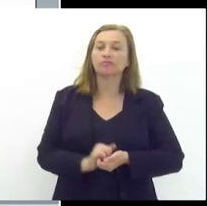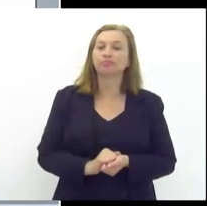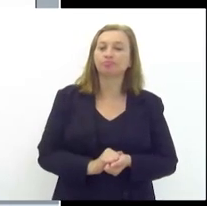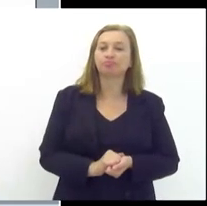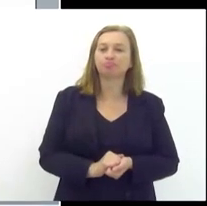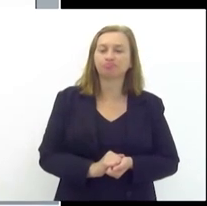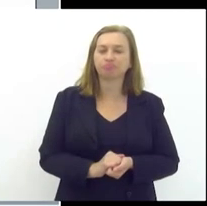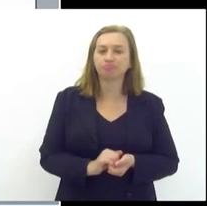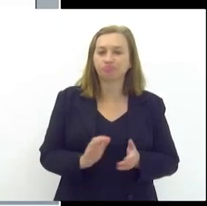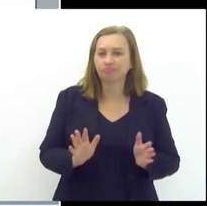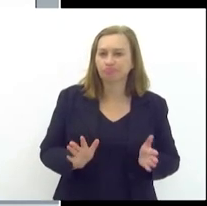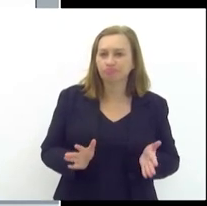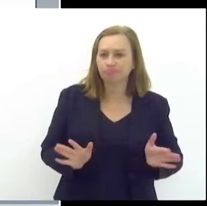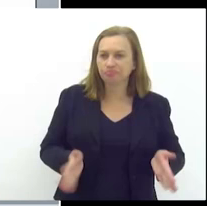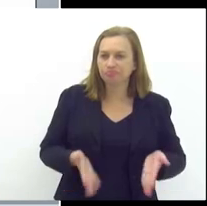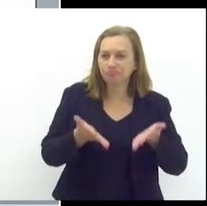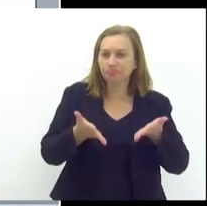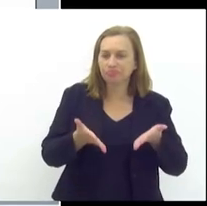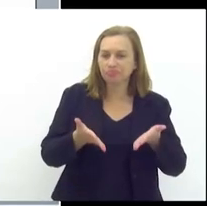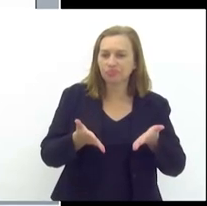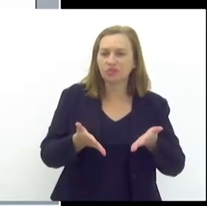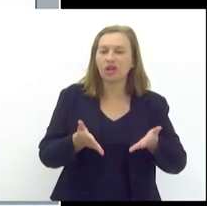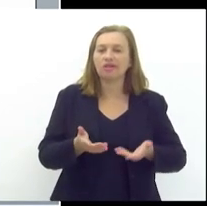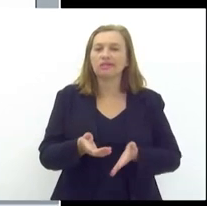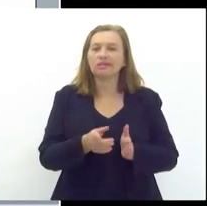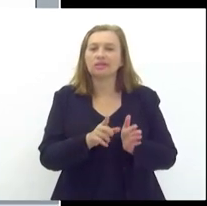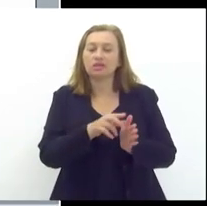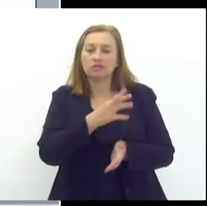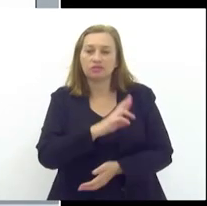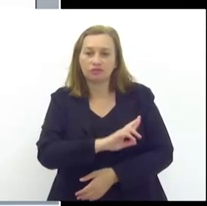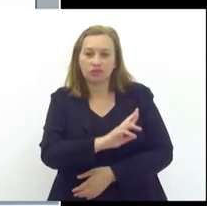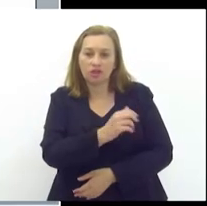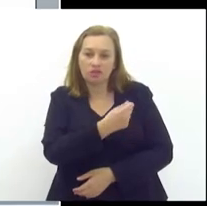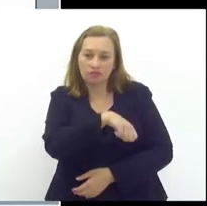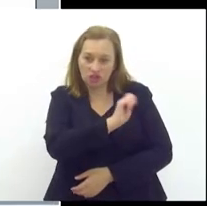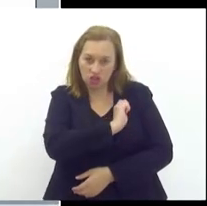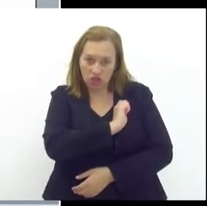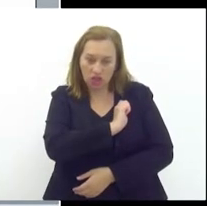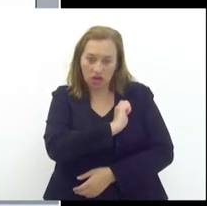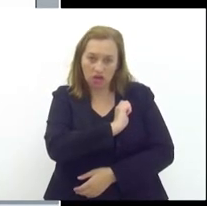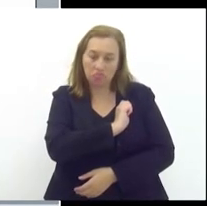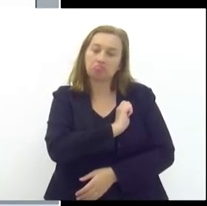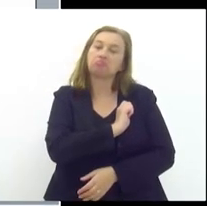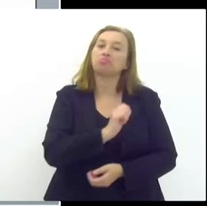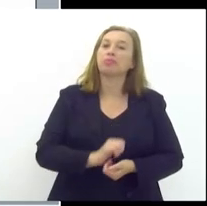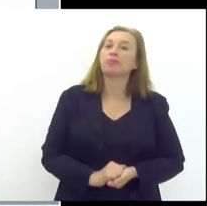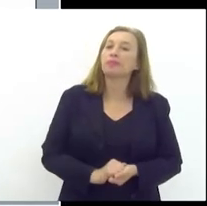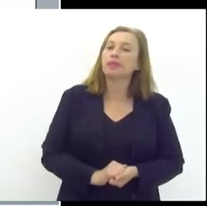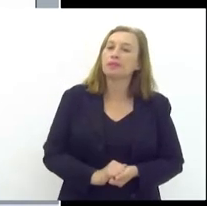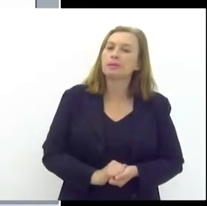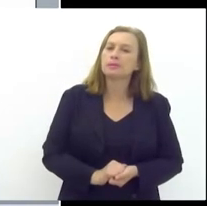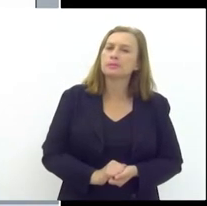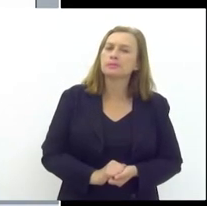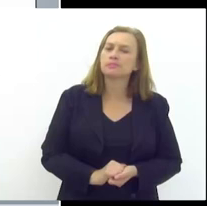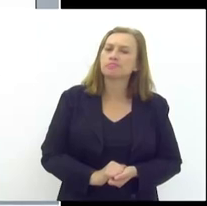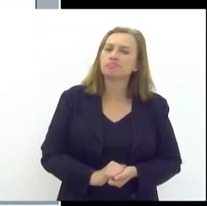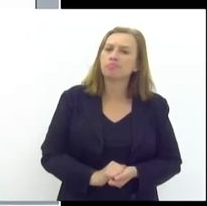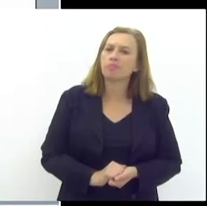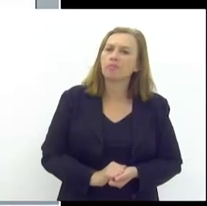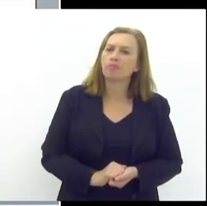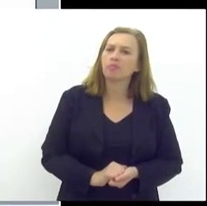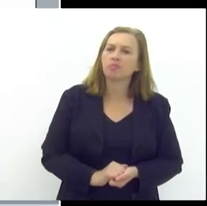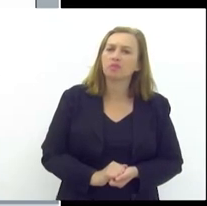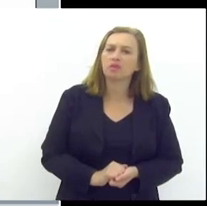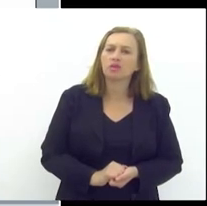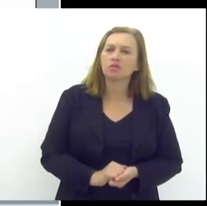fiscal discordando aqui da mesa anterior tá claro lá os incentivos fiscais não poderão